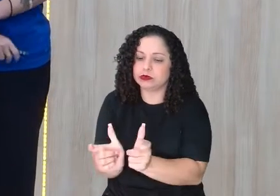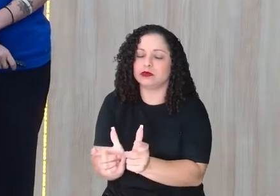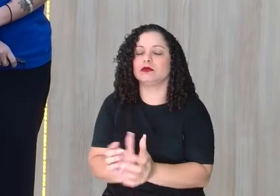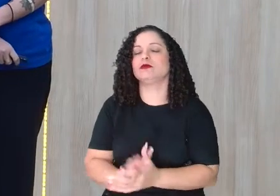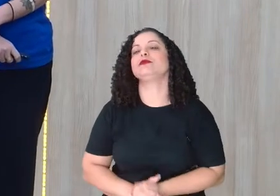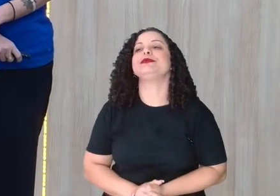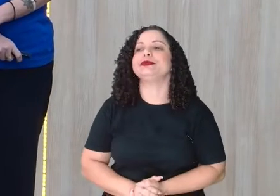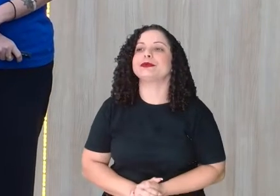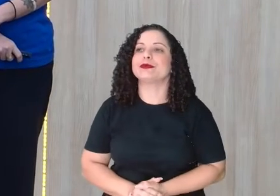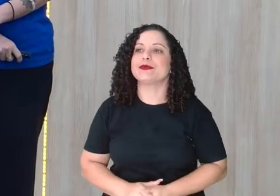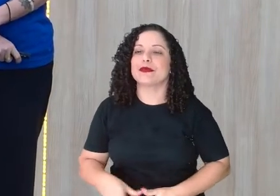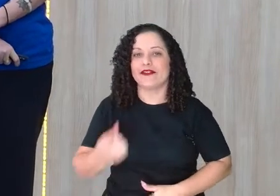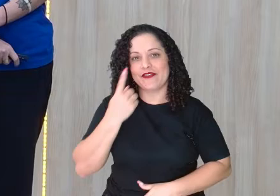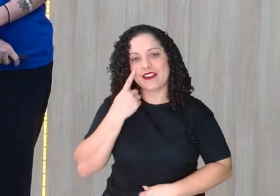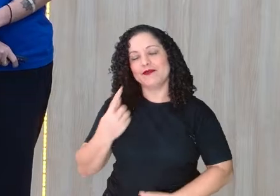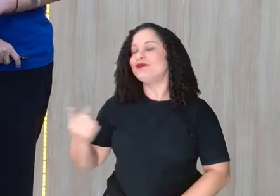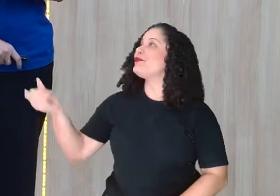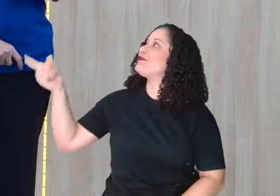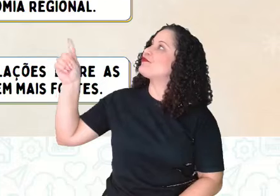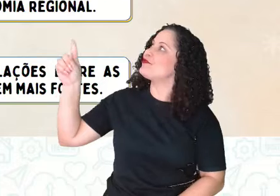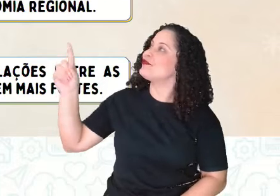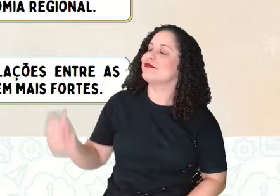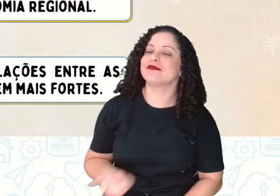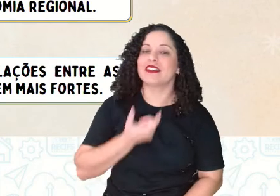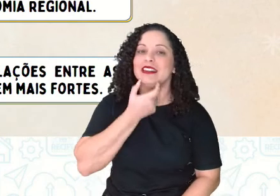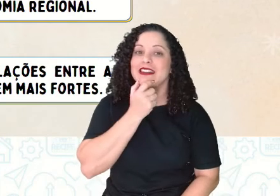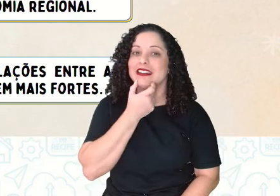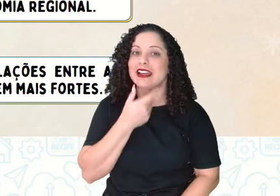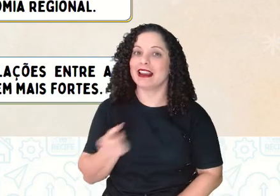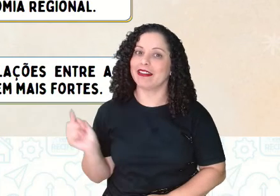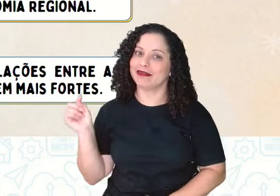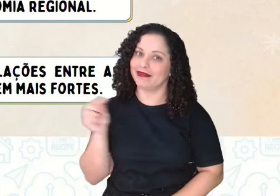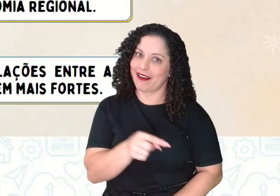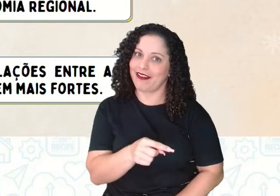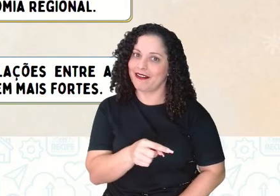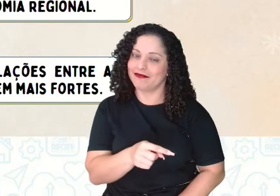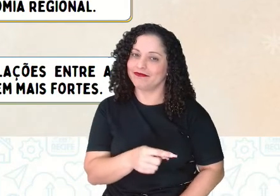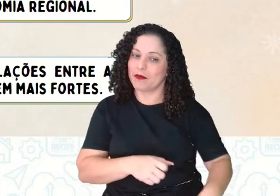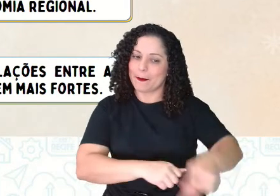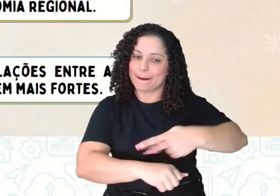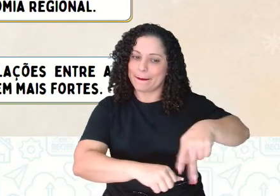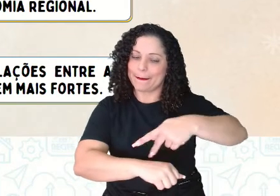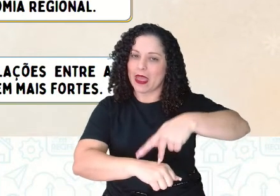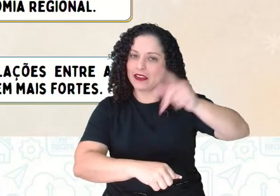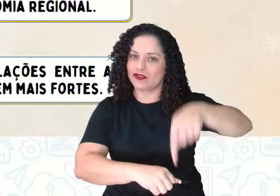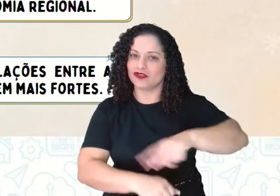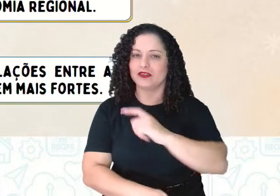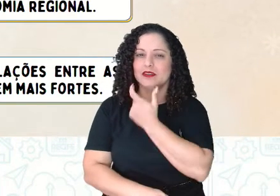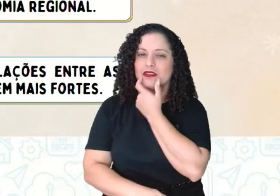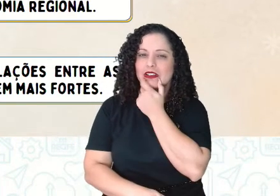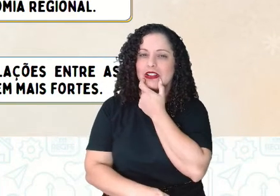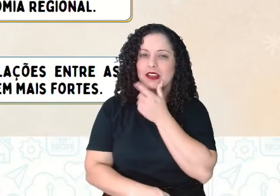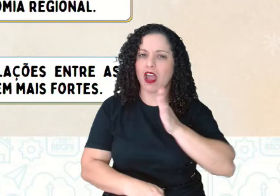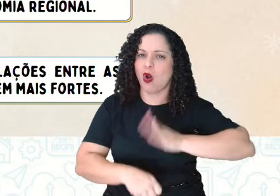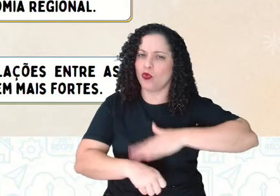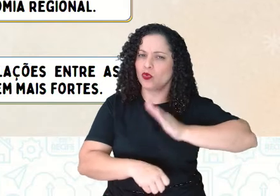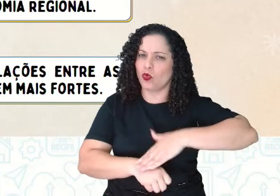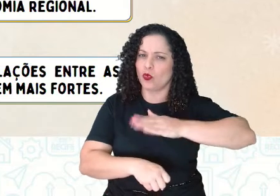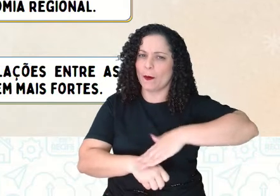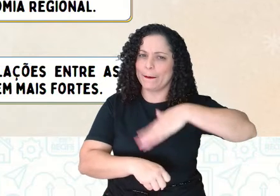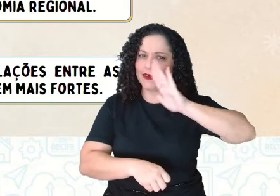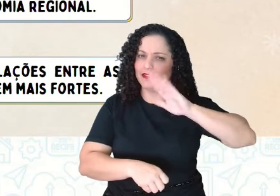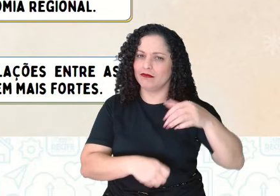certo? Então, olha aí, vejam aí. A Inglaterra, né, de uma certa forma, de modo geral, dava autonomia para